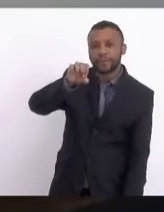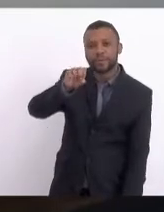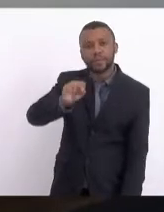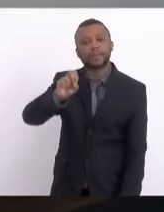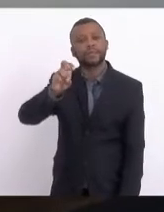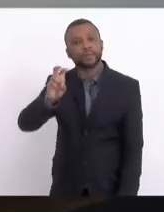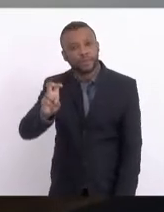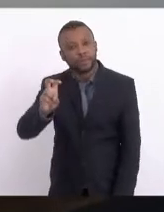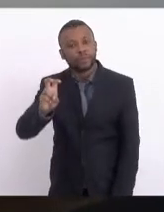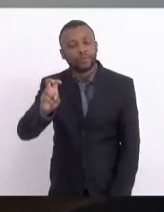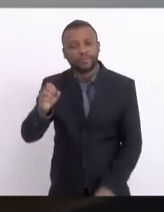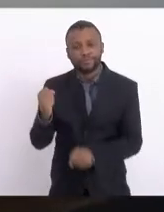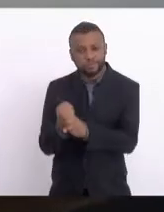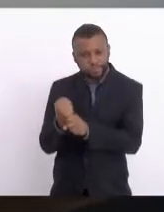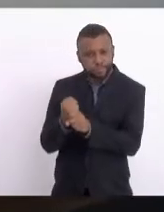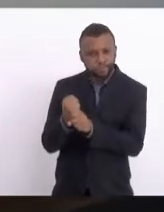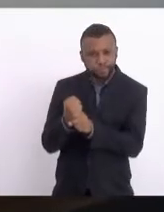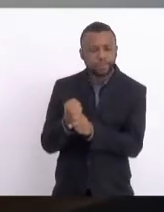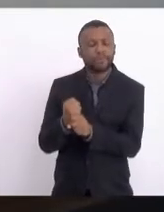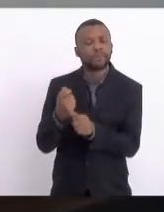1985, eu estava